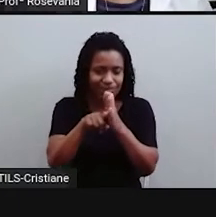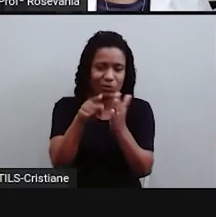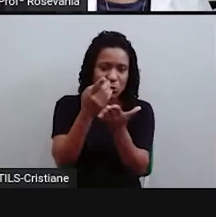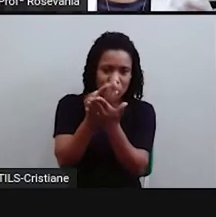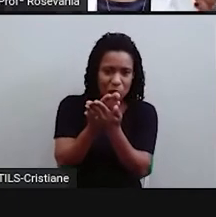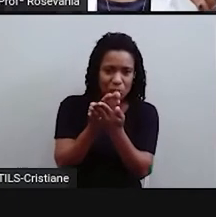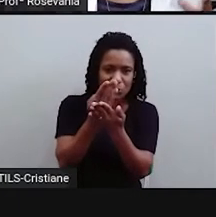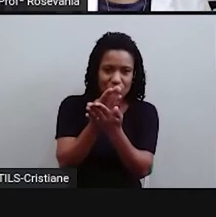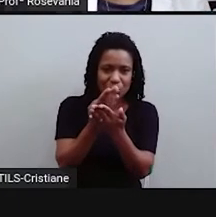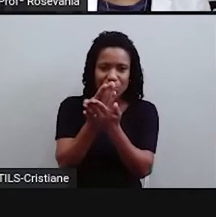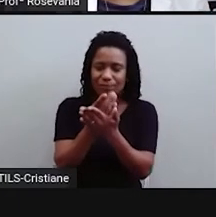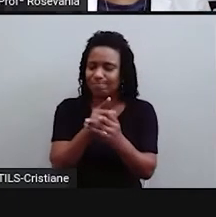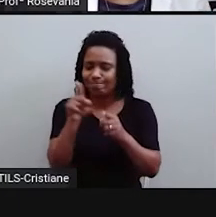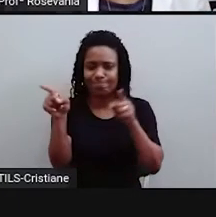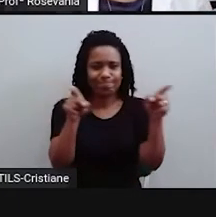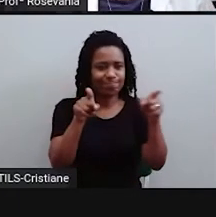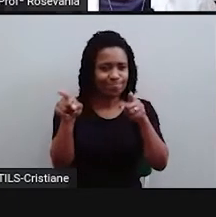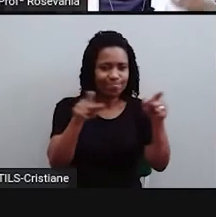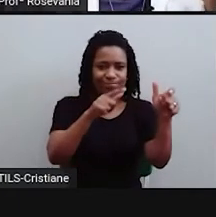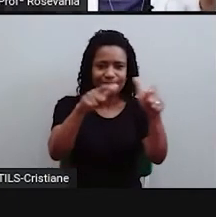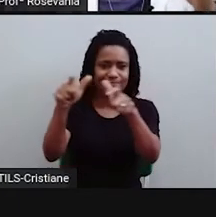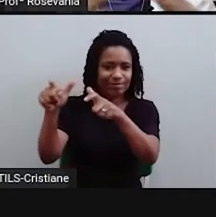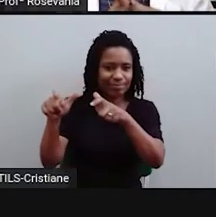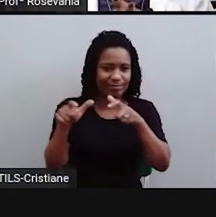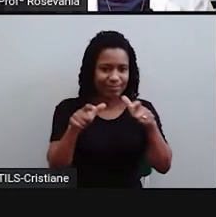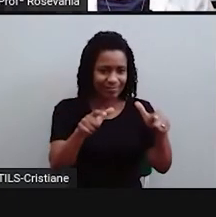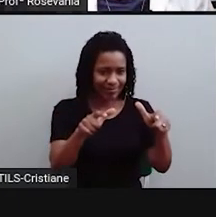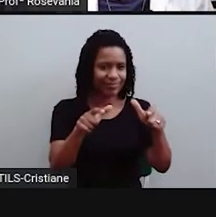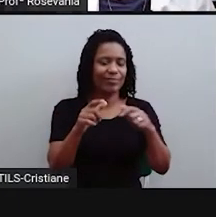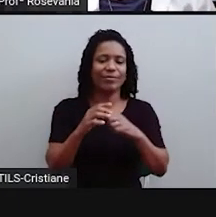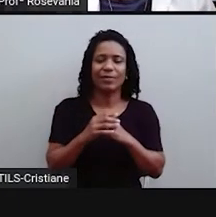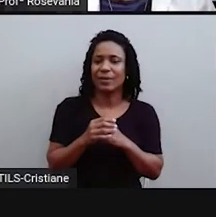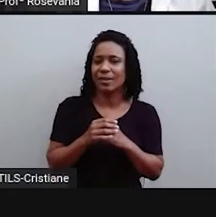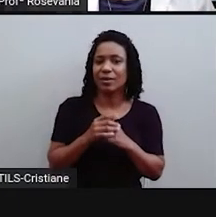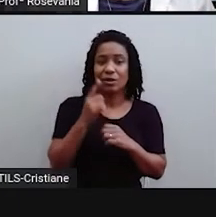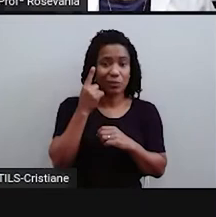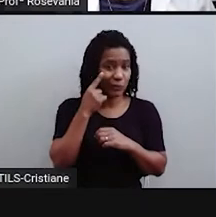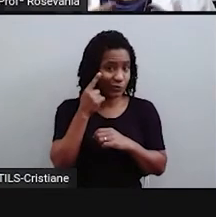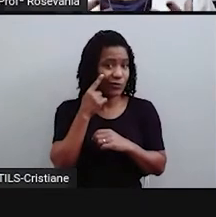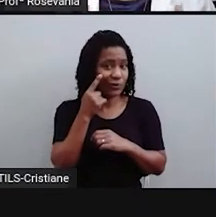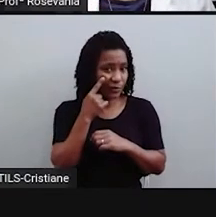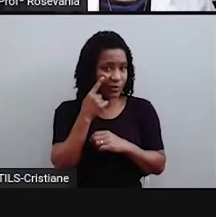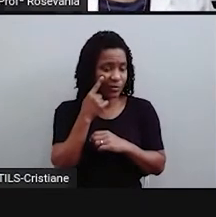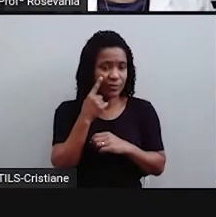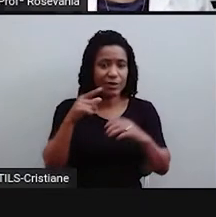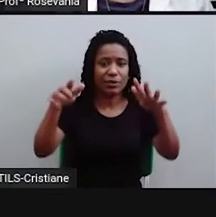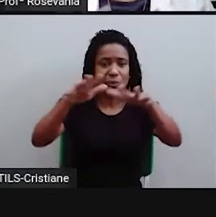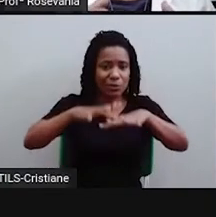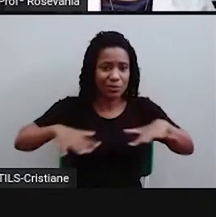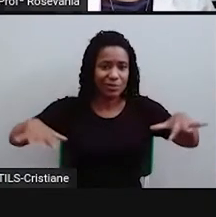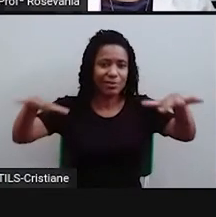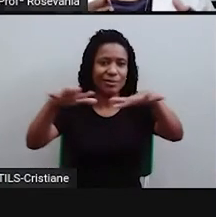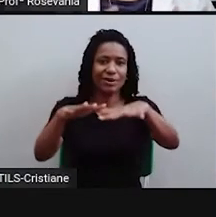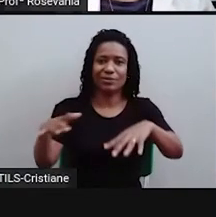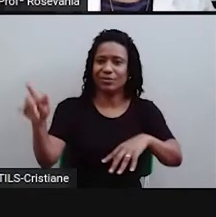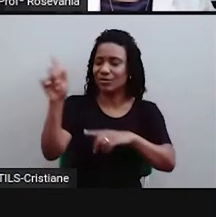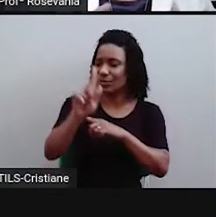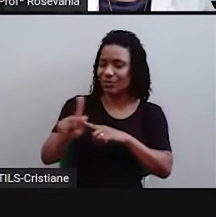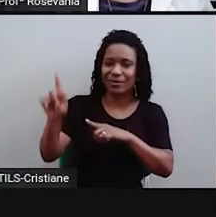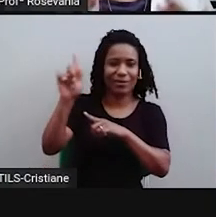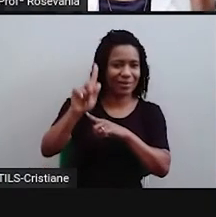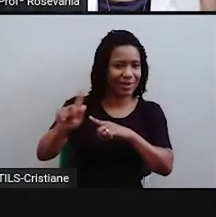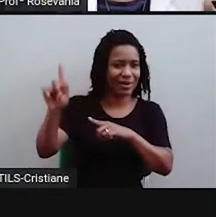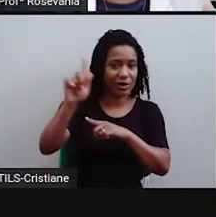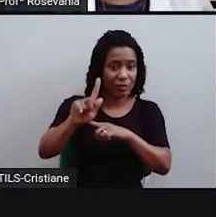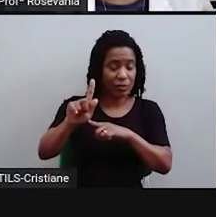de localização, nesse sentido de orientação. Então vamos lá. A orientação pelo espaço geográfico sempre acompanhou